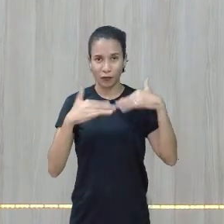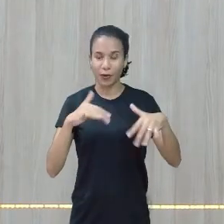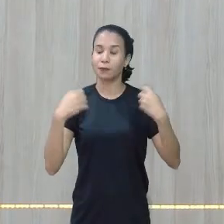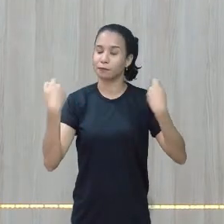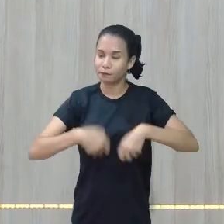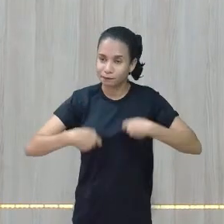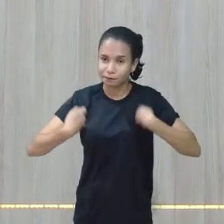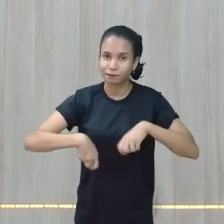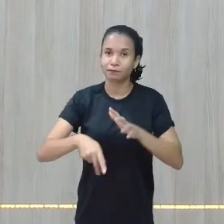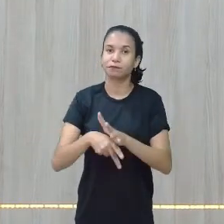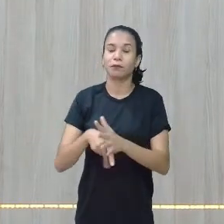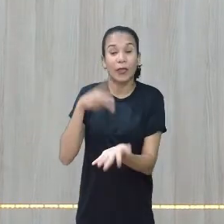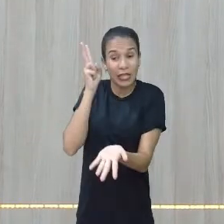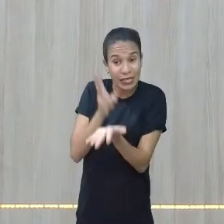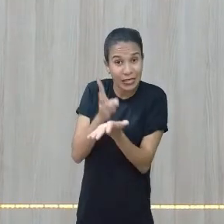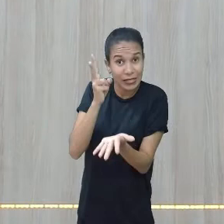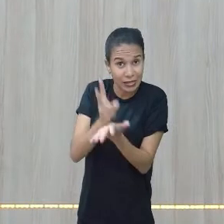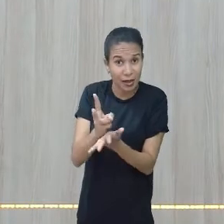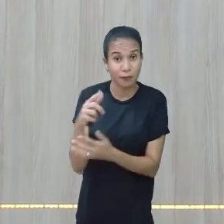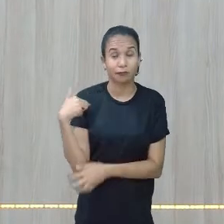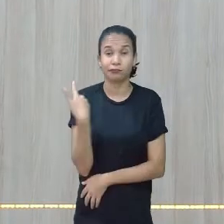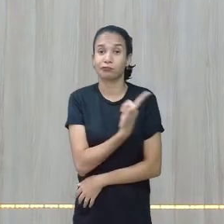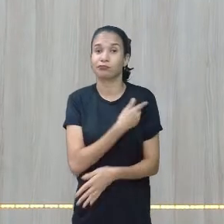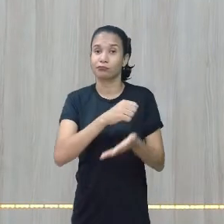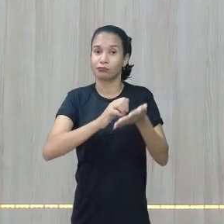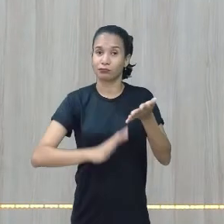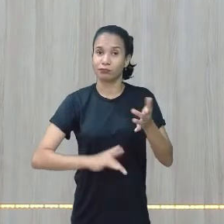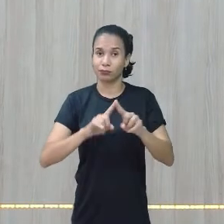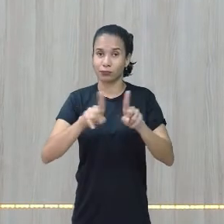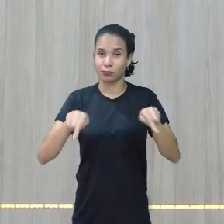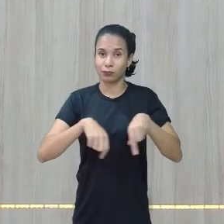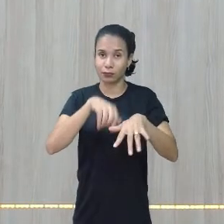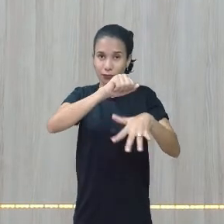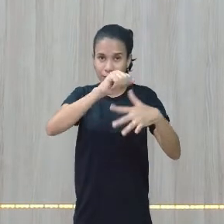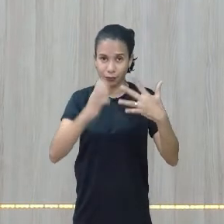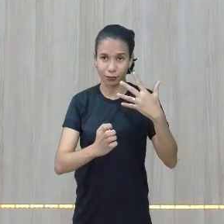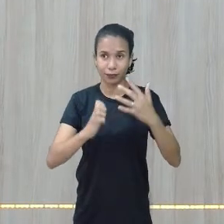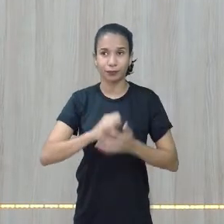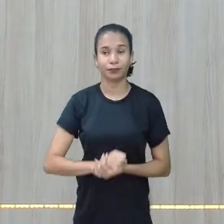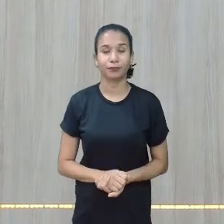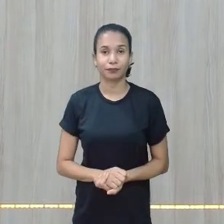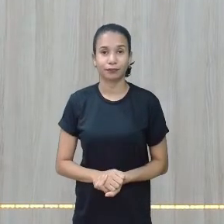precisa ser uma constante também no nosso trabalho na sala de recursos.